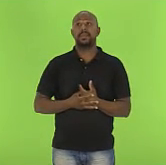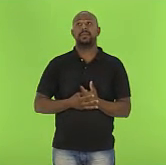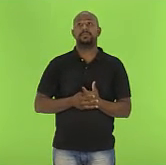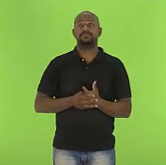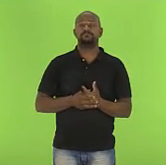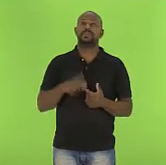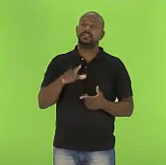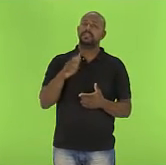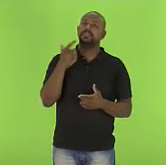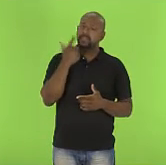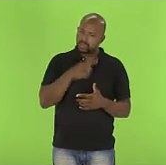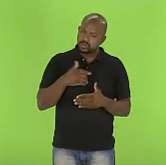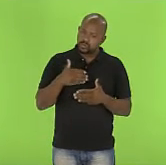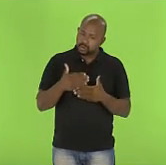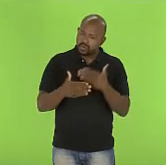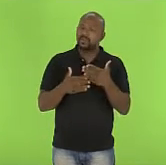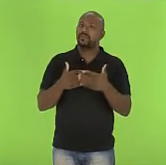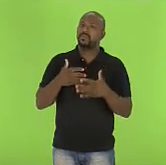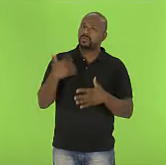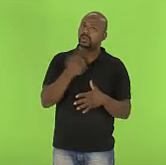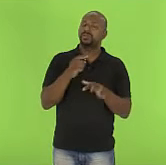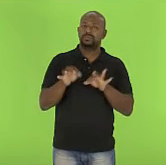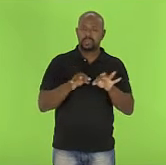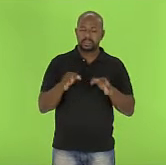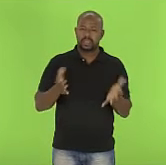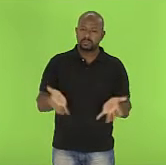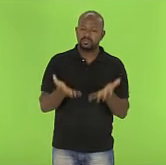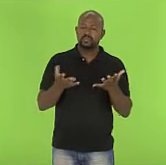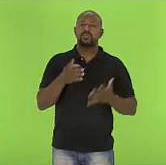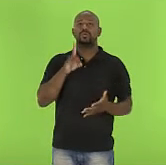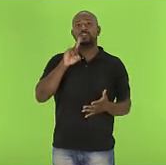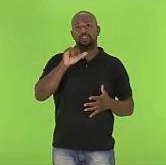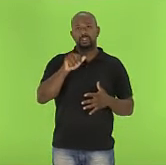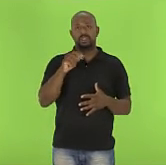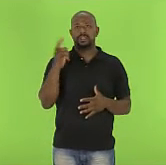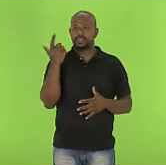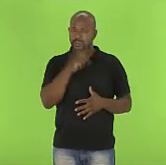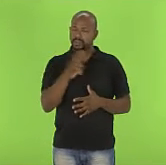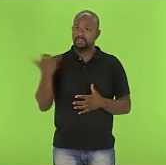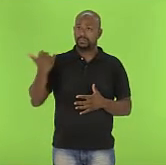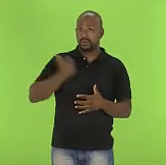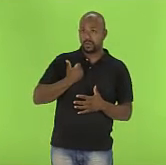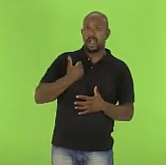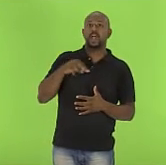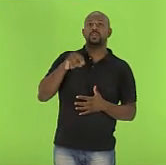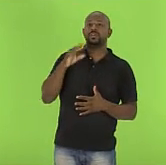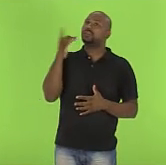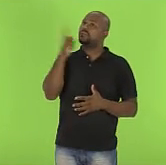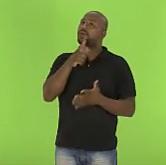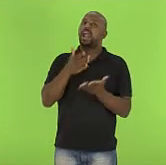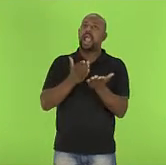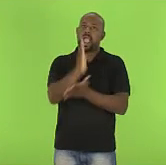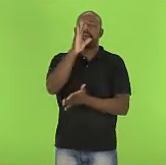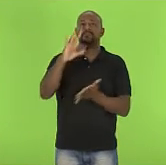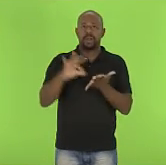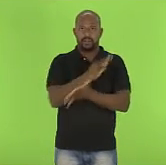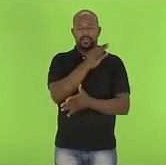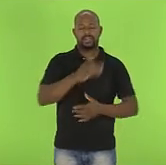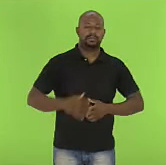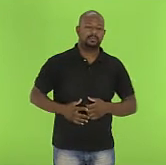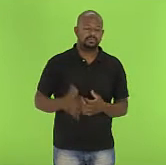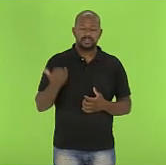e assim a gente tocou em frente o nosso projeto no dia que a gente recebeu a notícia de que foi